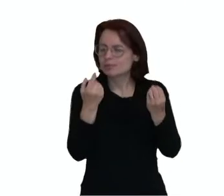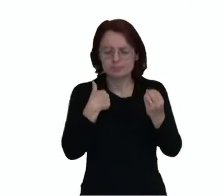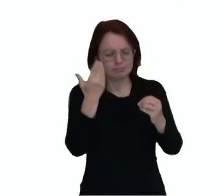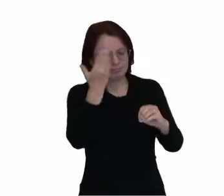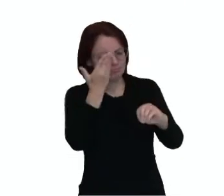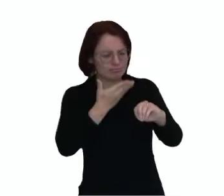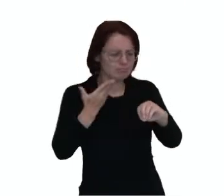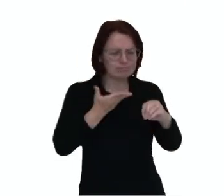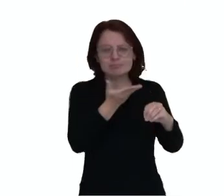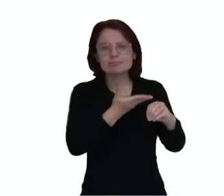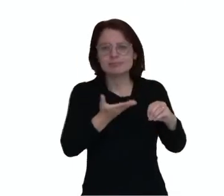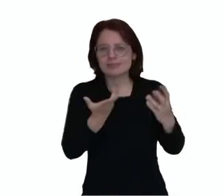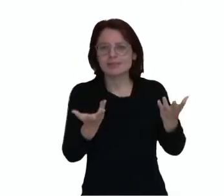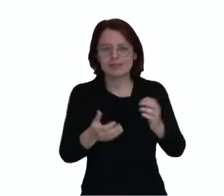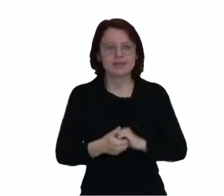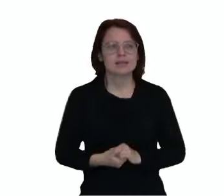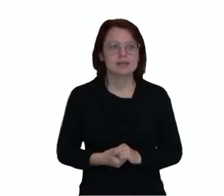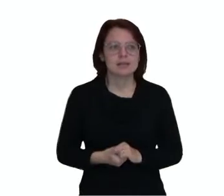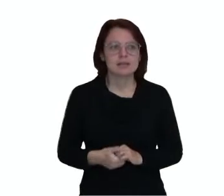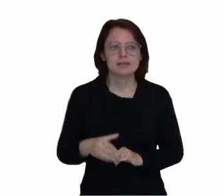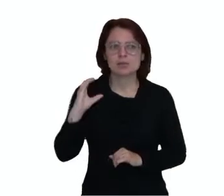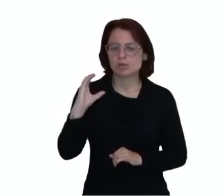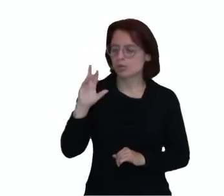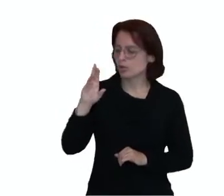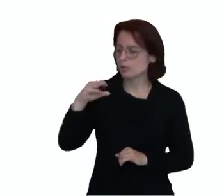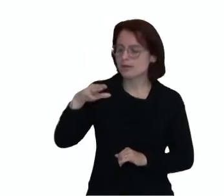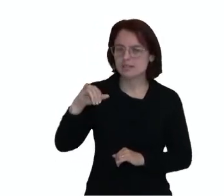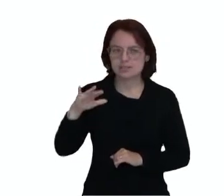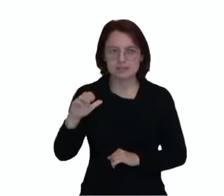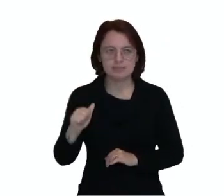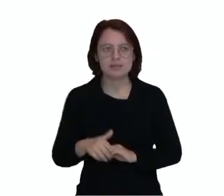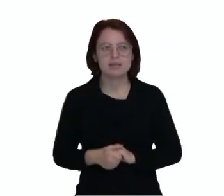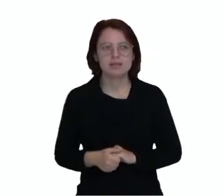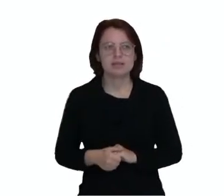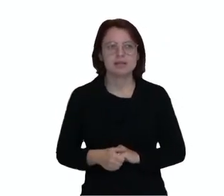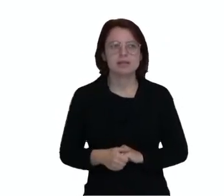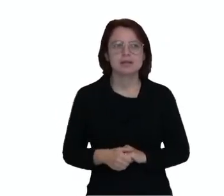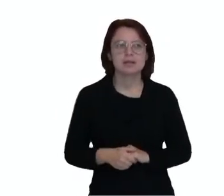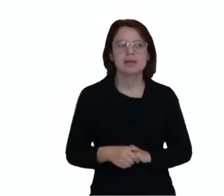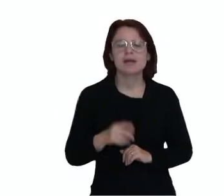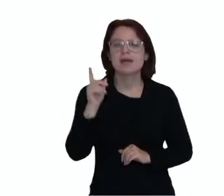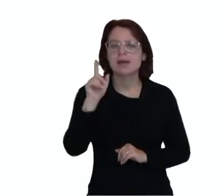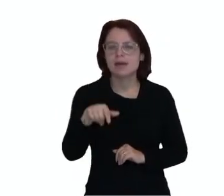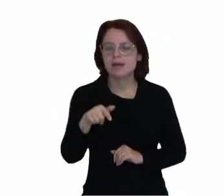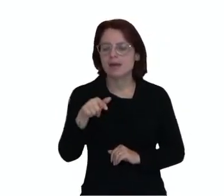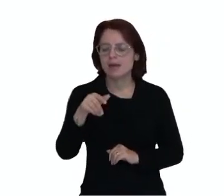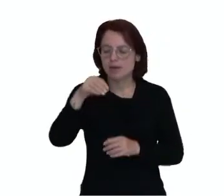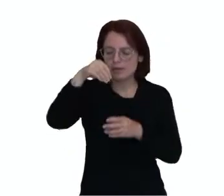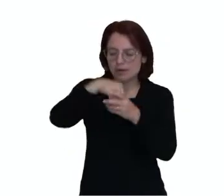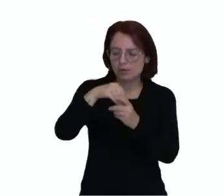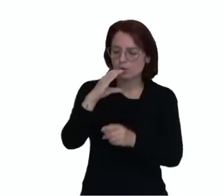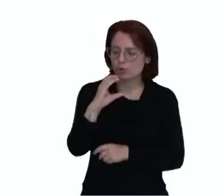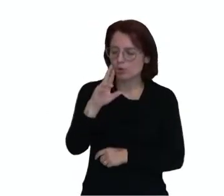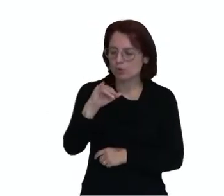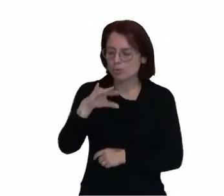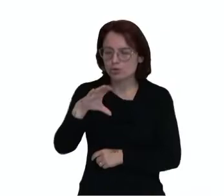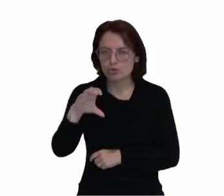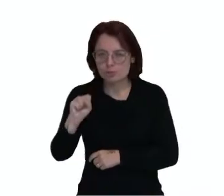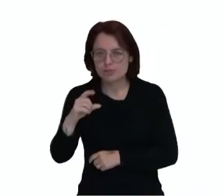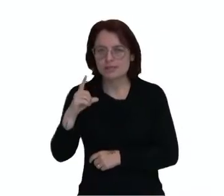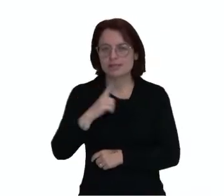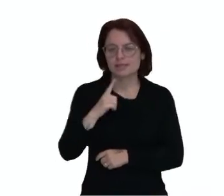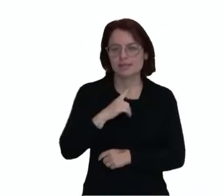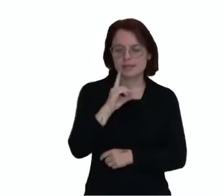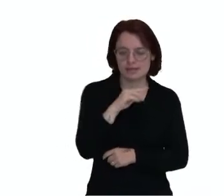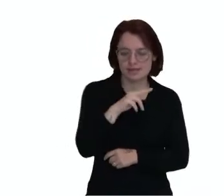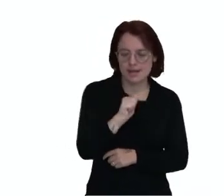ver. Então, olha, o que é a cromatina? Cromatina é a substância de cromossomos que tem tanto o DNA quanto as proteínas. Como